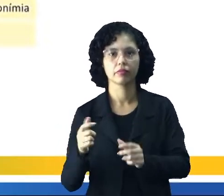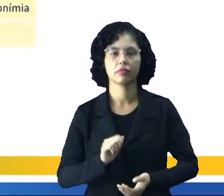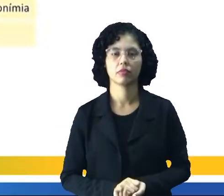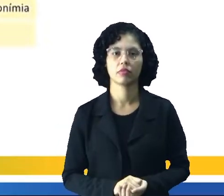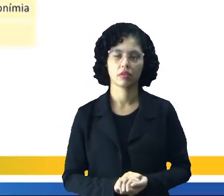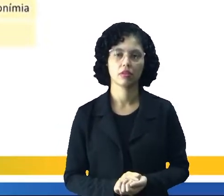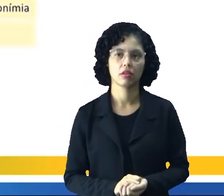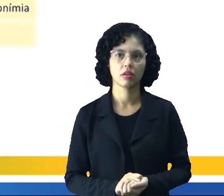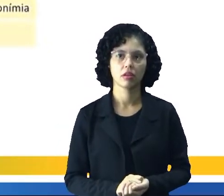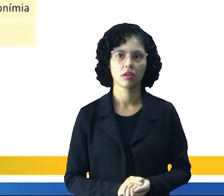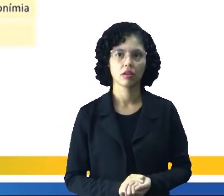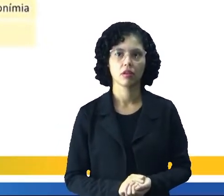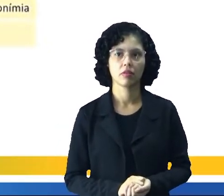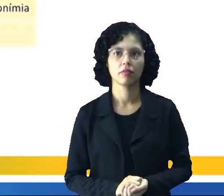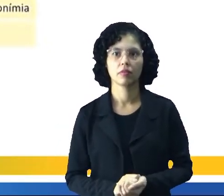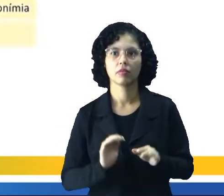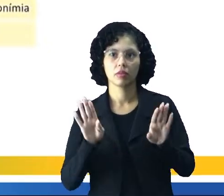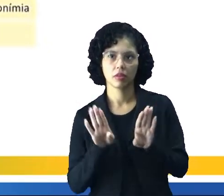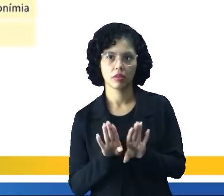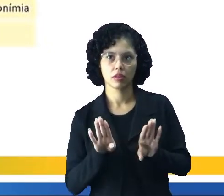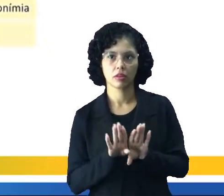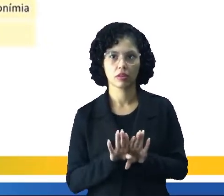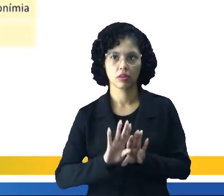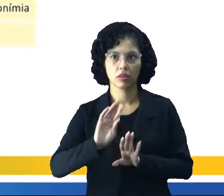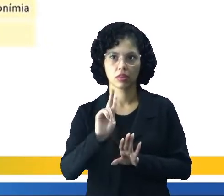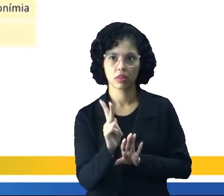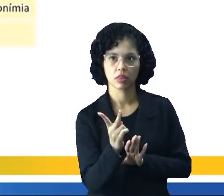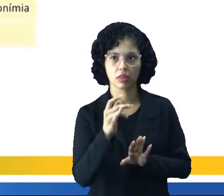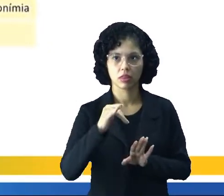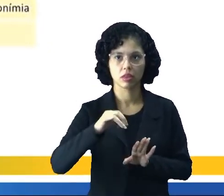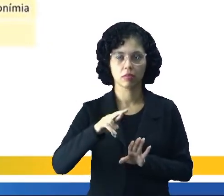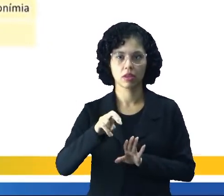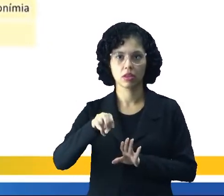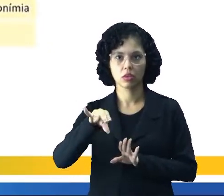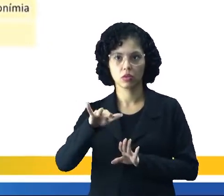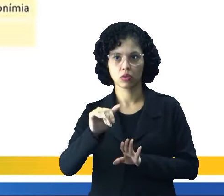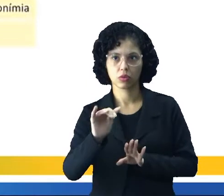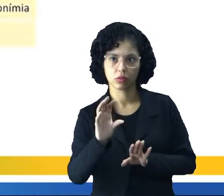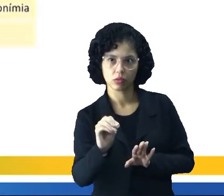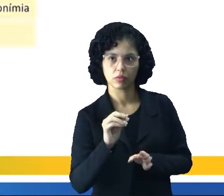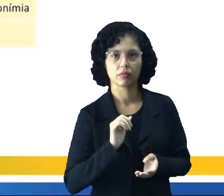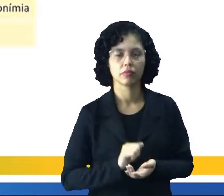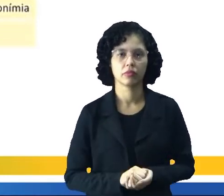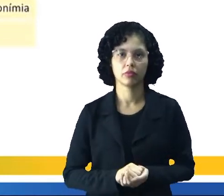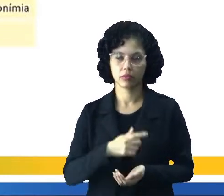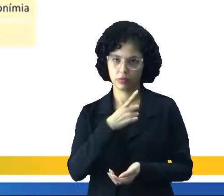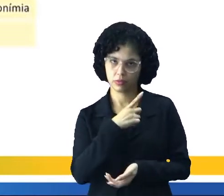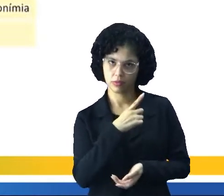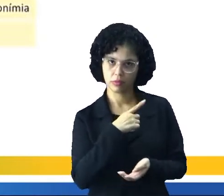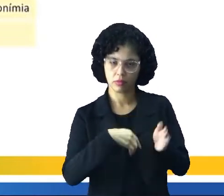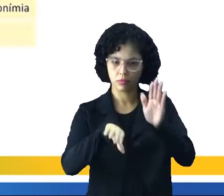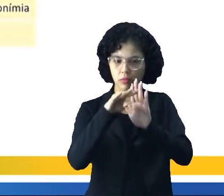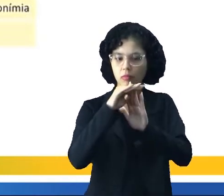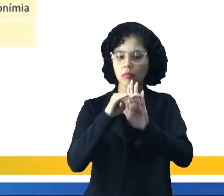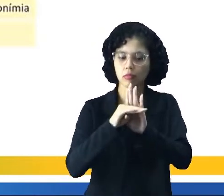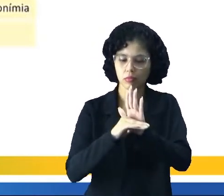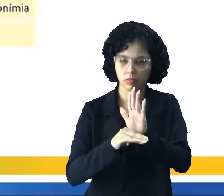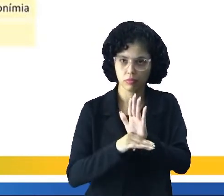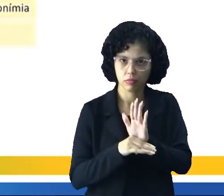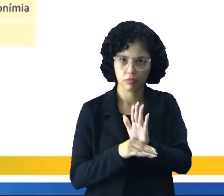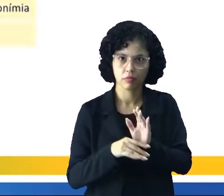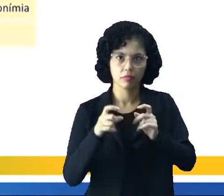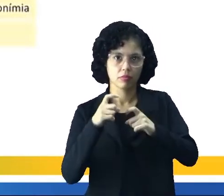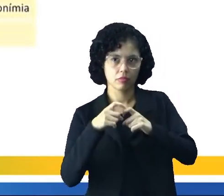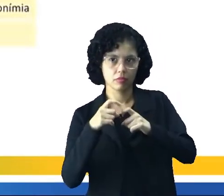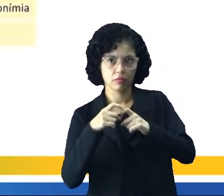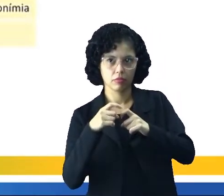relação de hiperonímia, que são os hiperônimos e hipônimos, aqueles que têm uma classe, vamos supor,